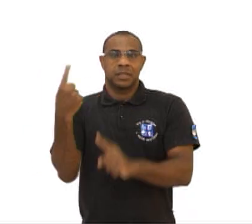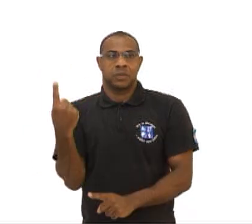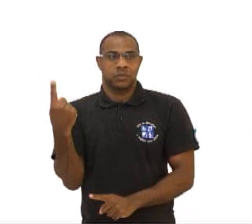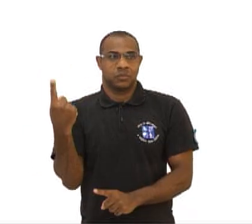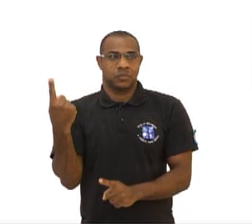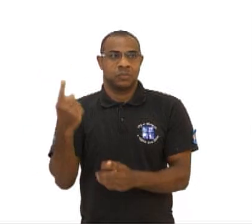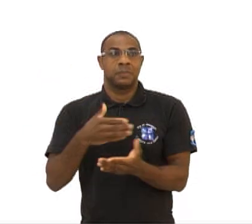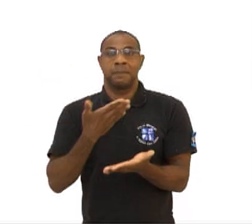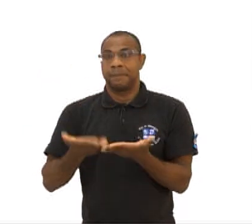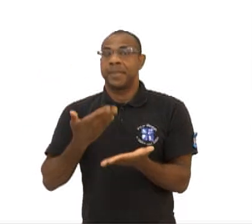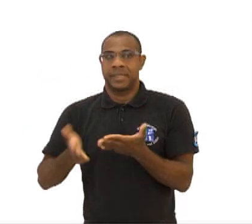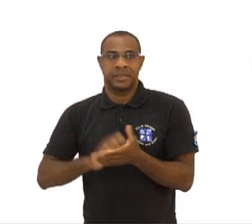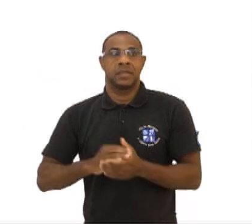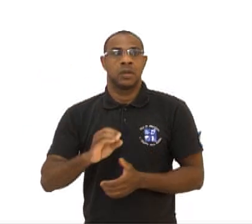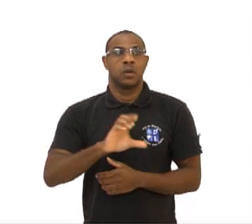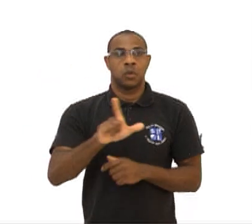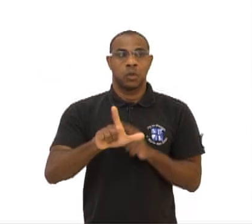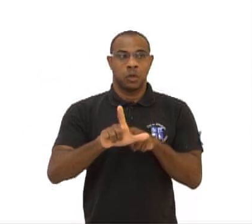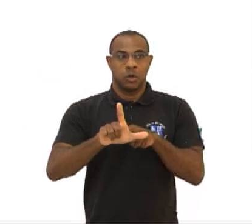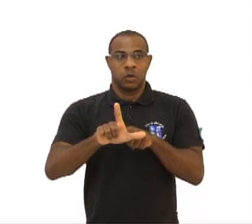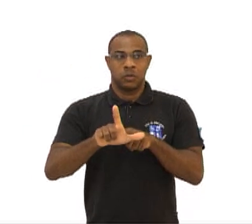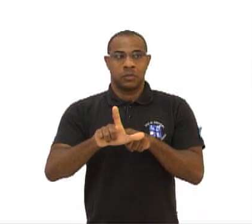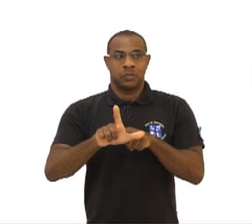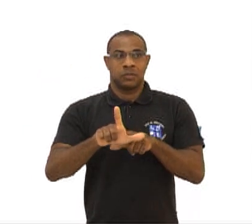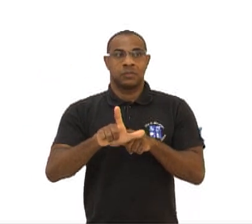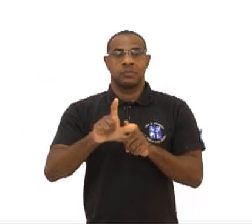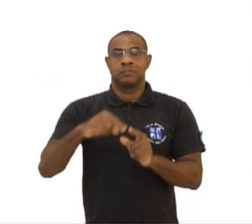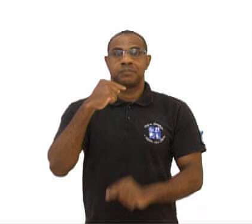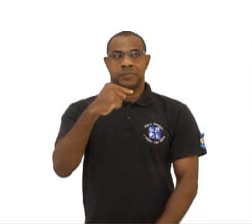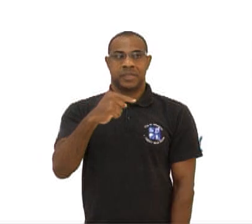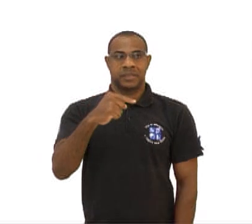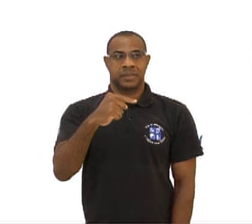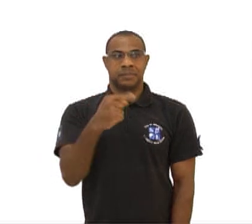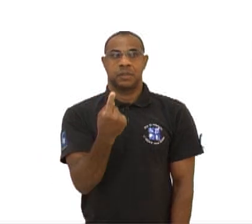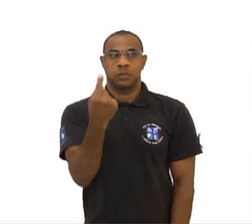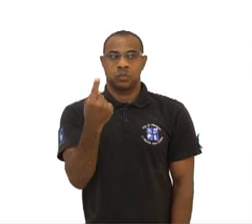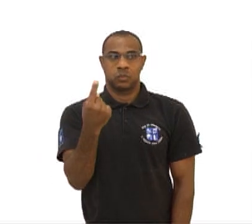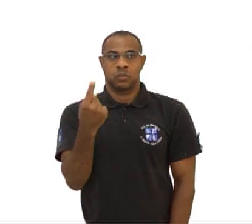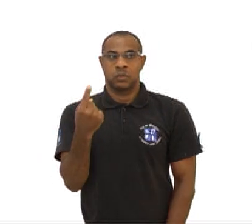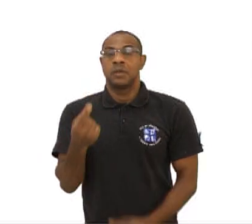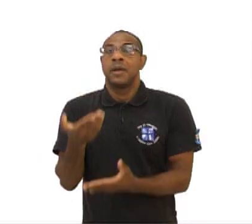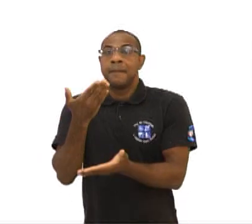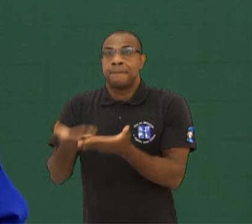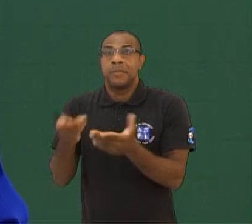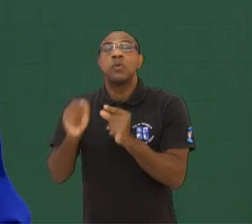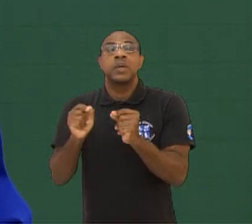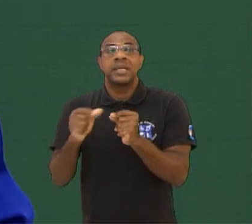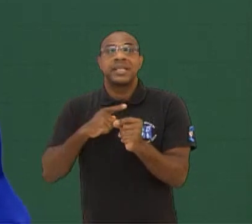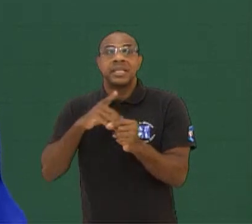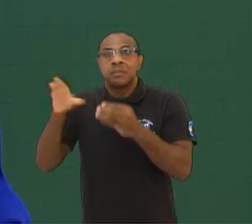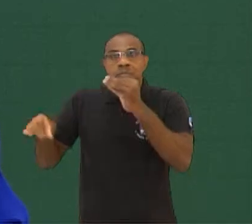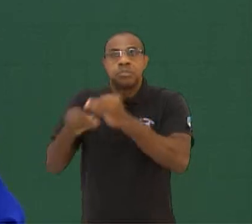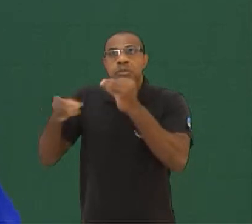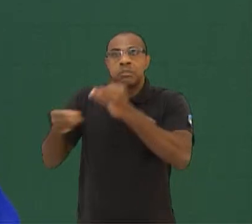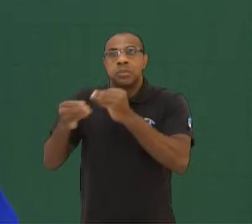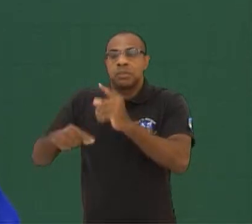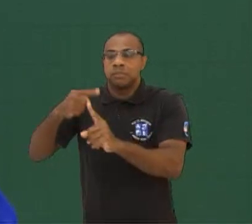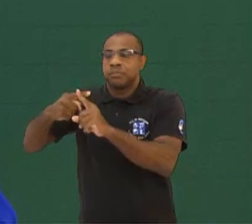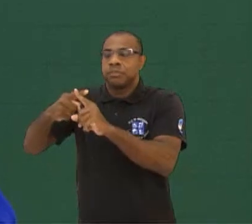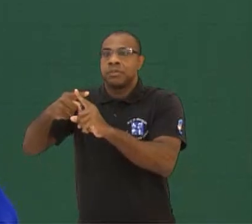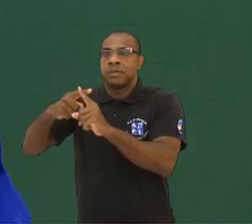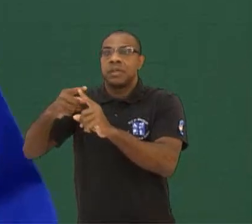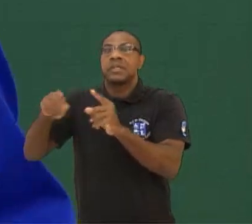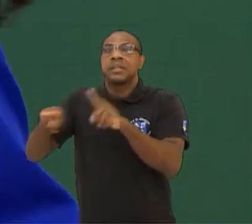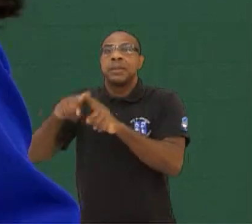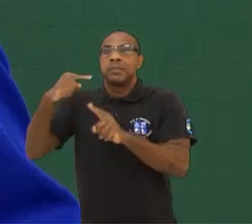tendência a perder. E o cloro, Cl negativo, menos 1, tem tendência a ganhar carga negativa, perder